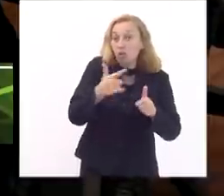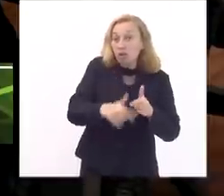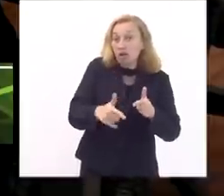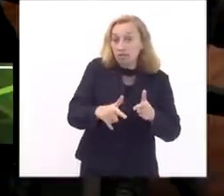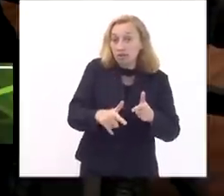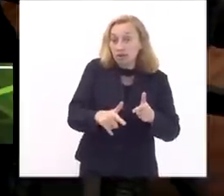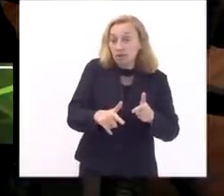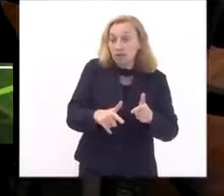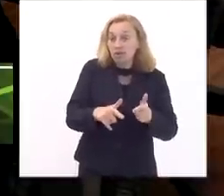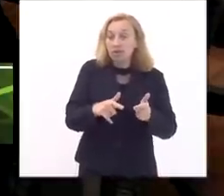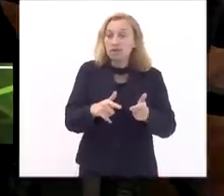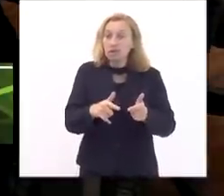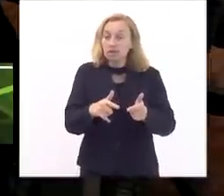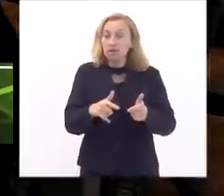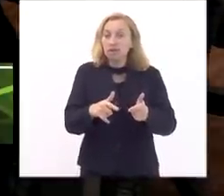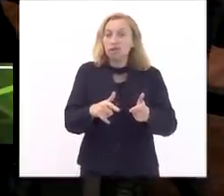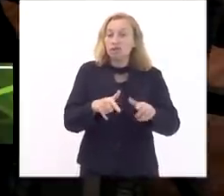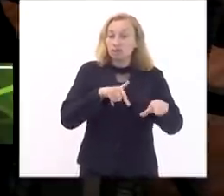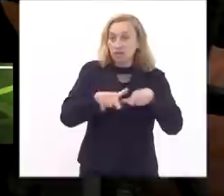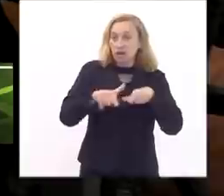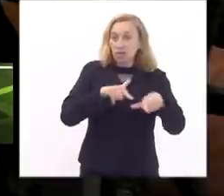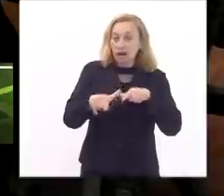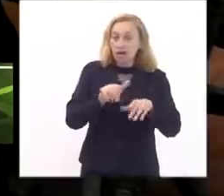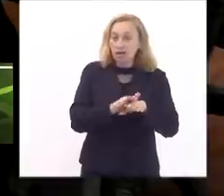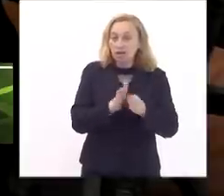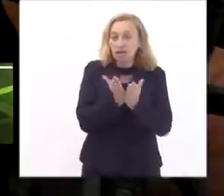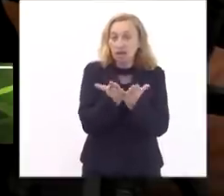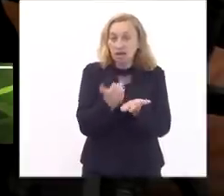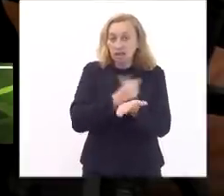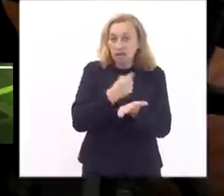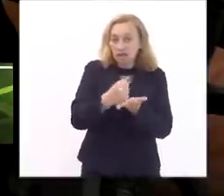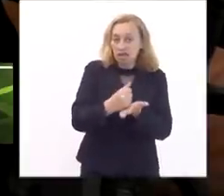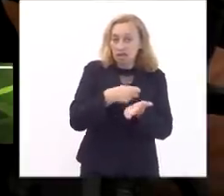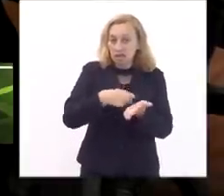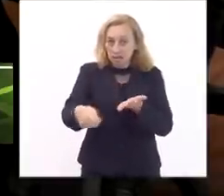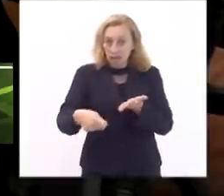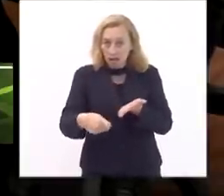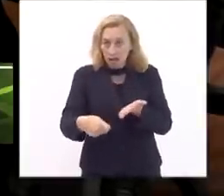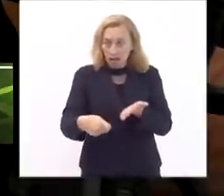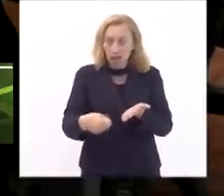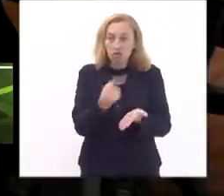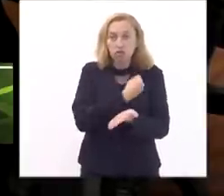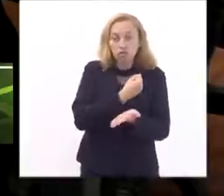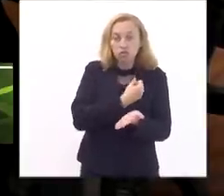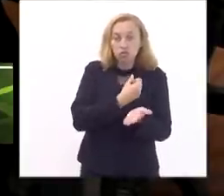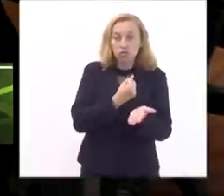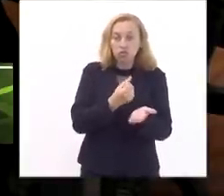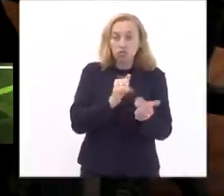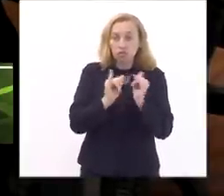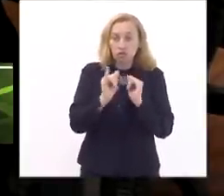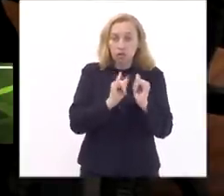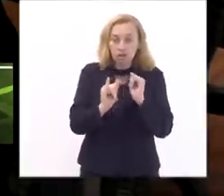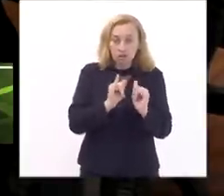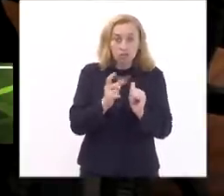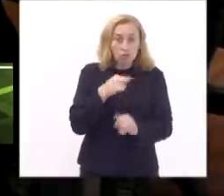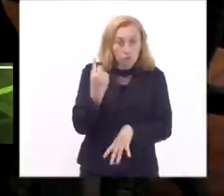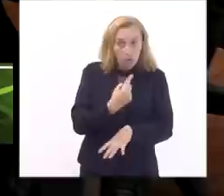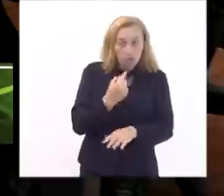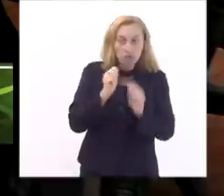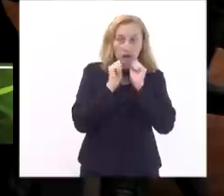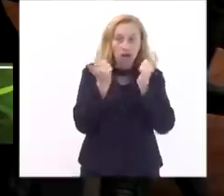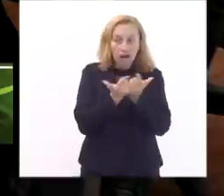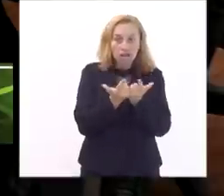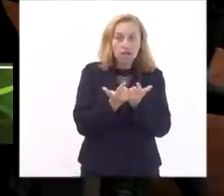quesito em emprego de carteira assinada, que são dados atuais e atualizados pela nossa assessoria fiscal da Alerge. Os empregados